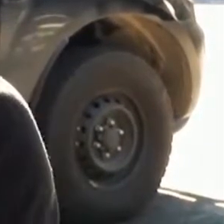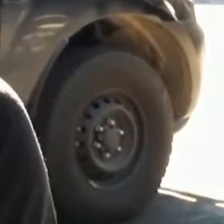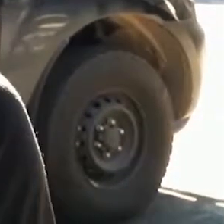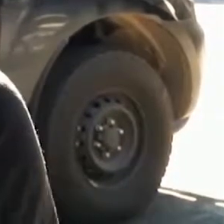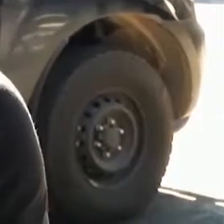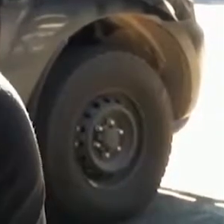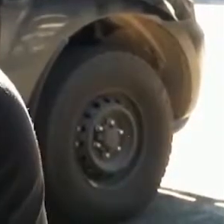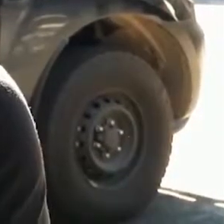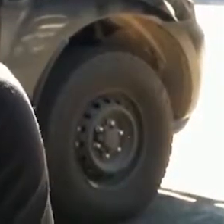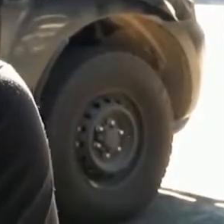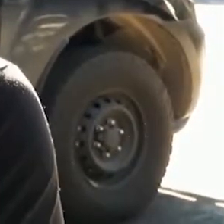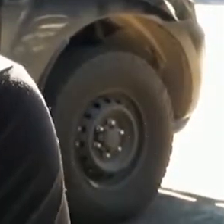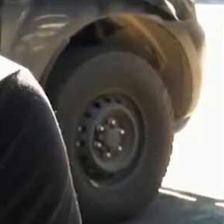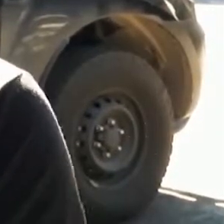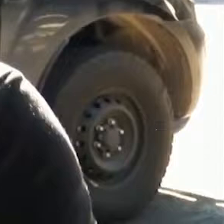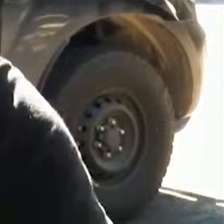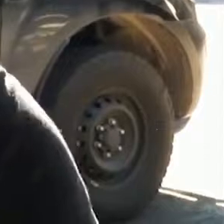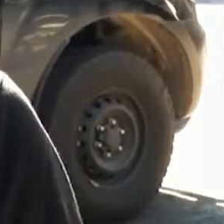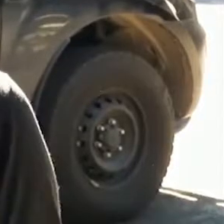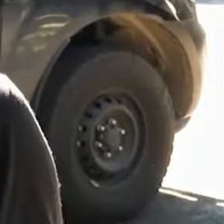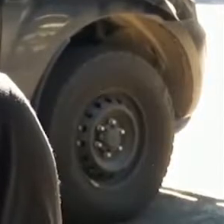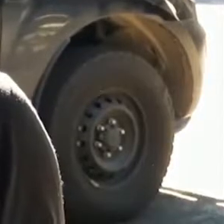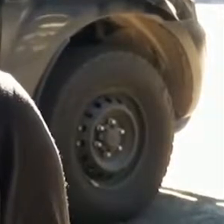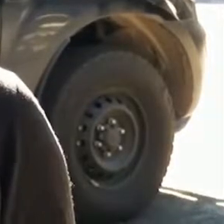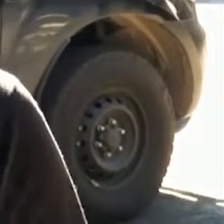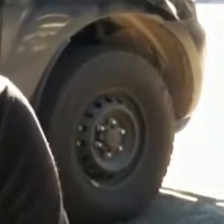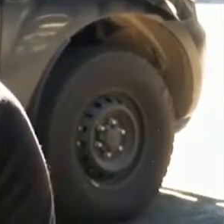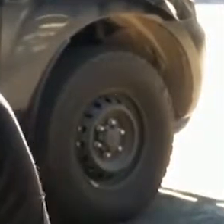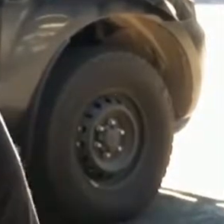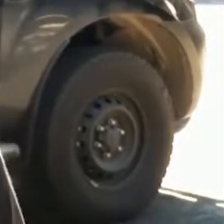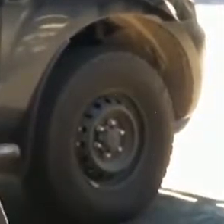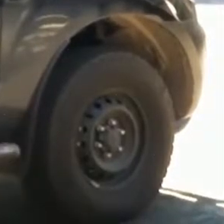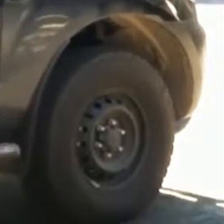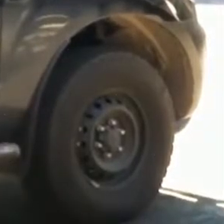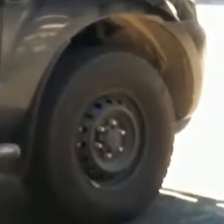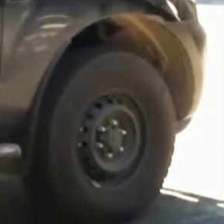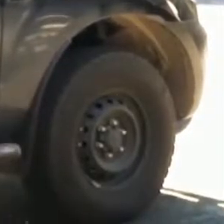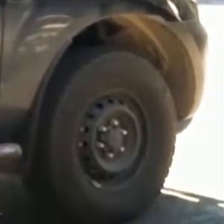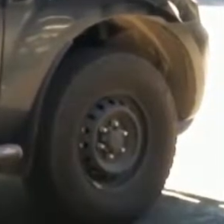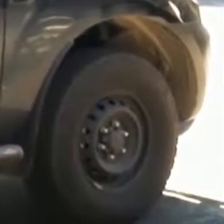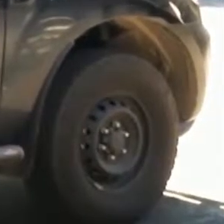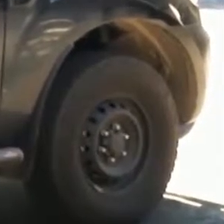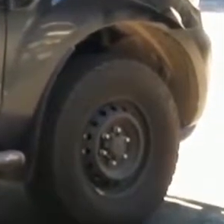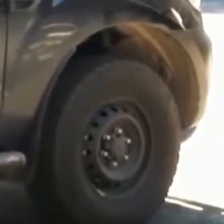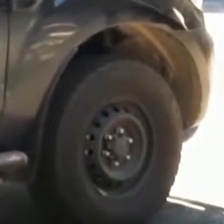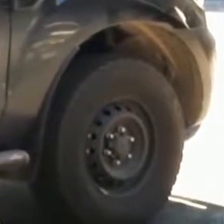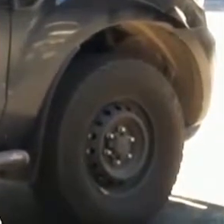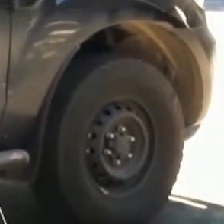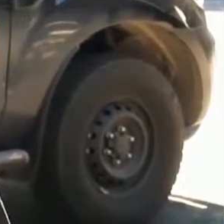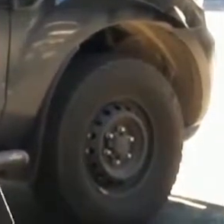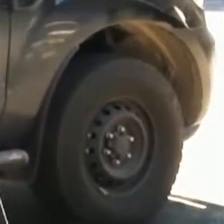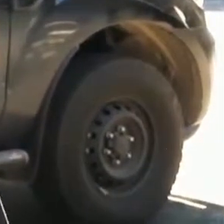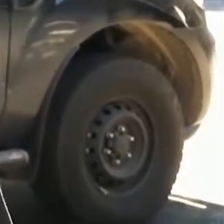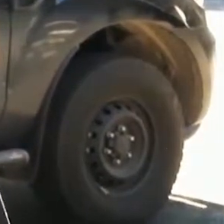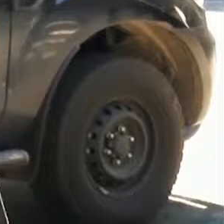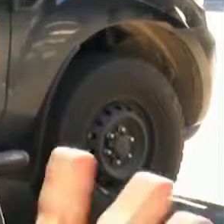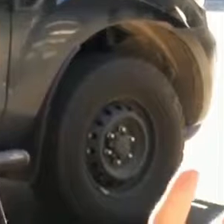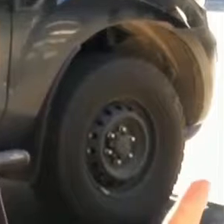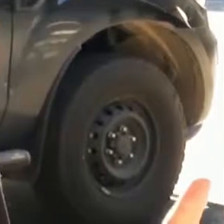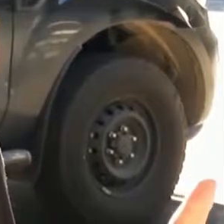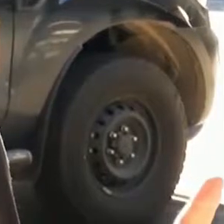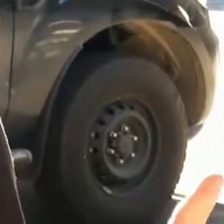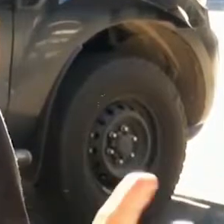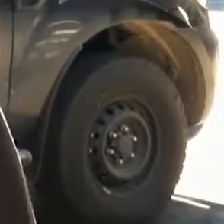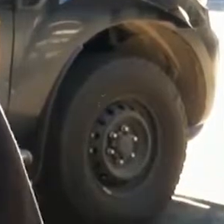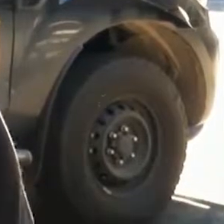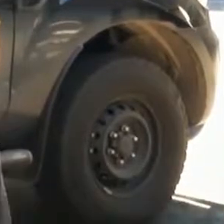colocar a própria vida deles em risco. E para nós isso não interessa. Precisamos, é preferível que ficamos nós sem a